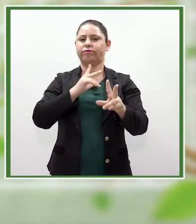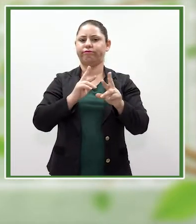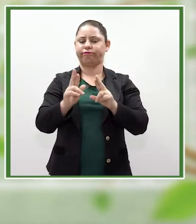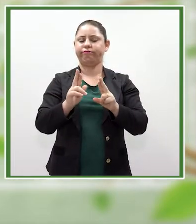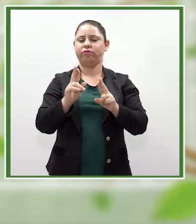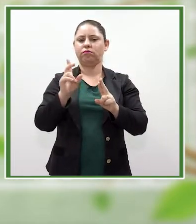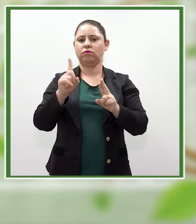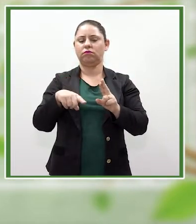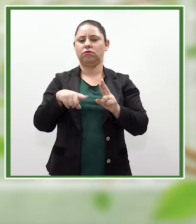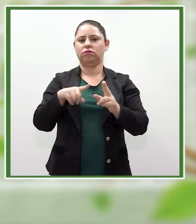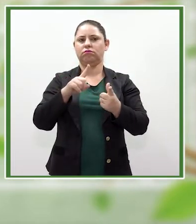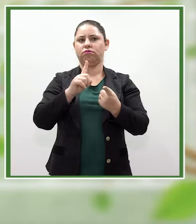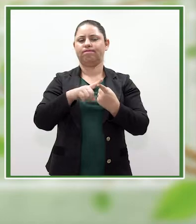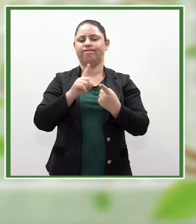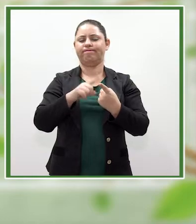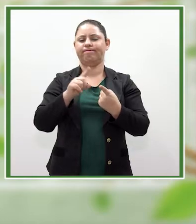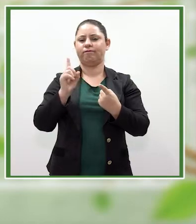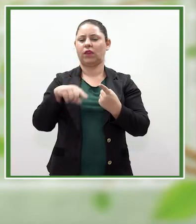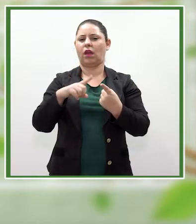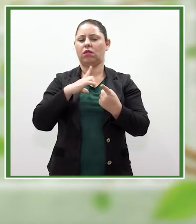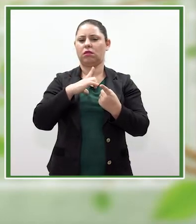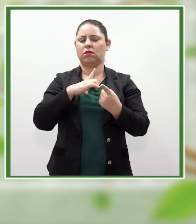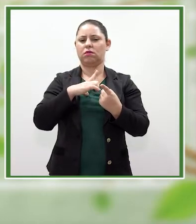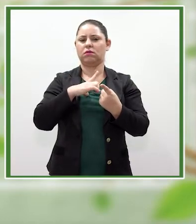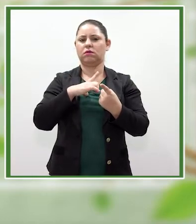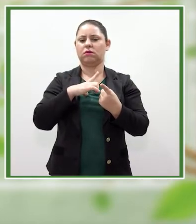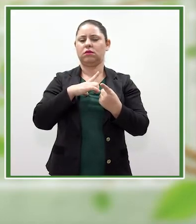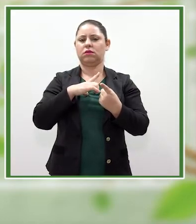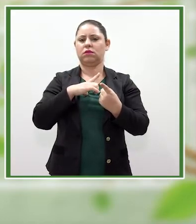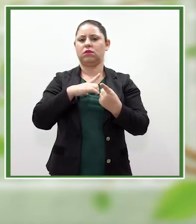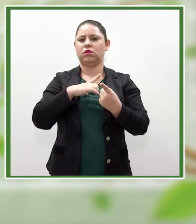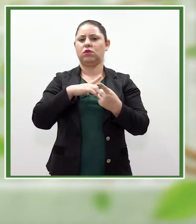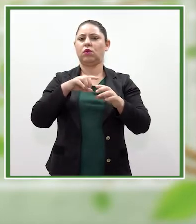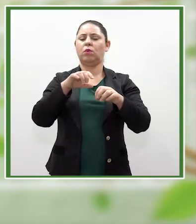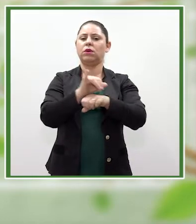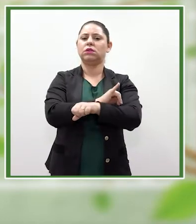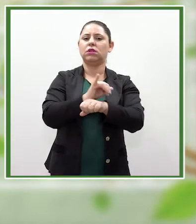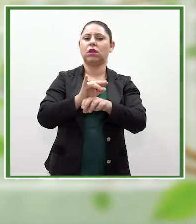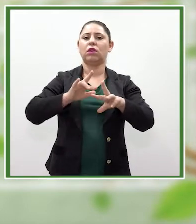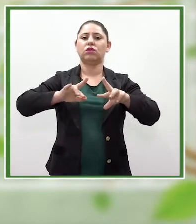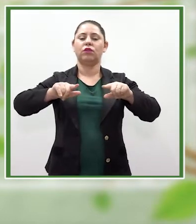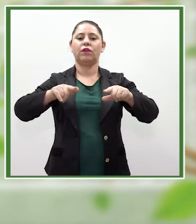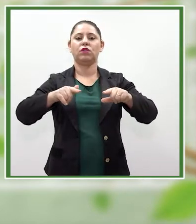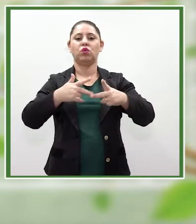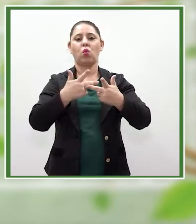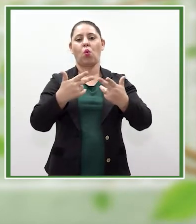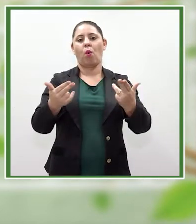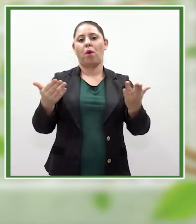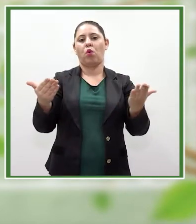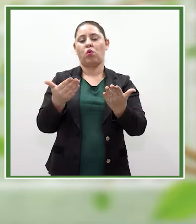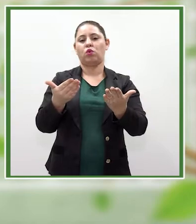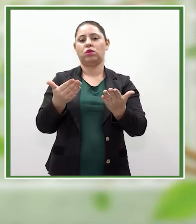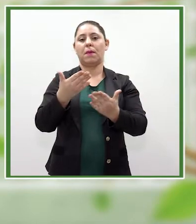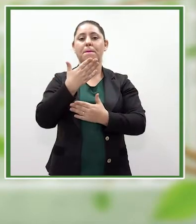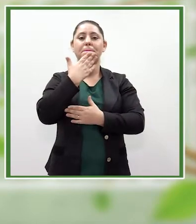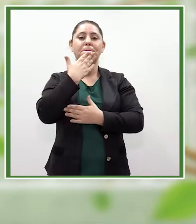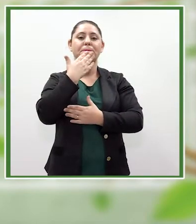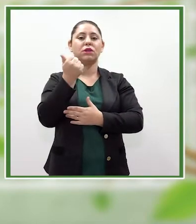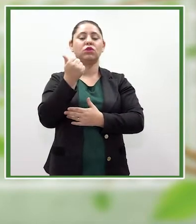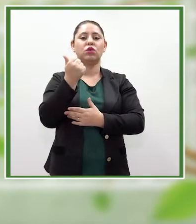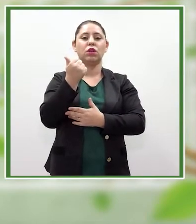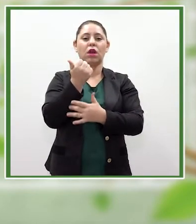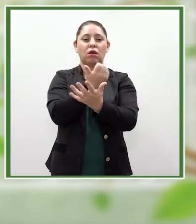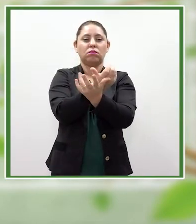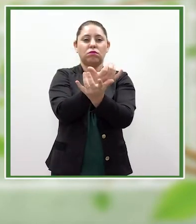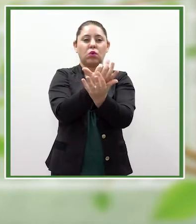e a partir daí, então, faz-se o ciclo lavoura-pecuária, né? É uma estratégia diferenciada. E aqui